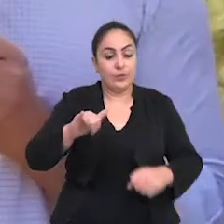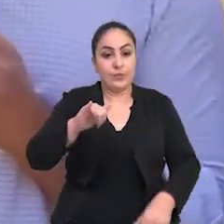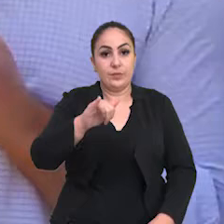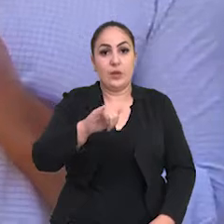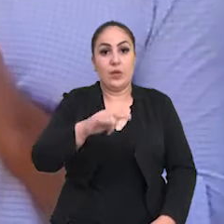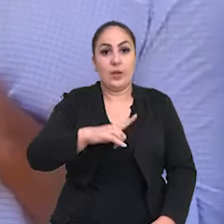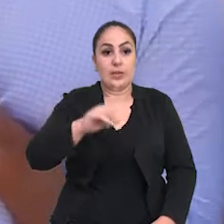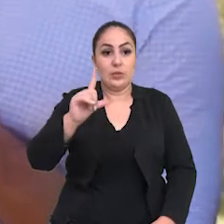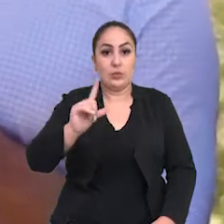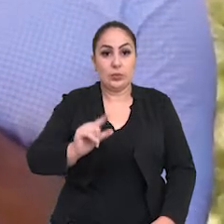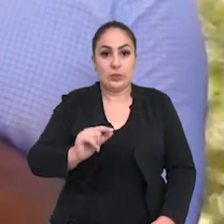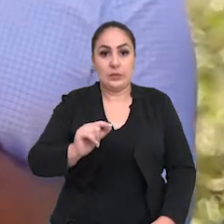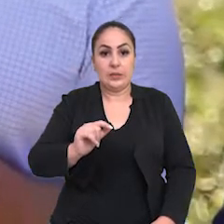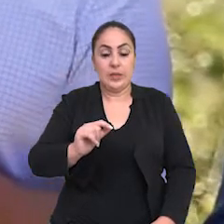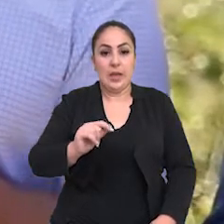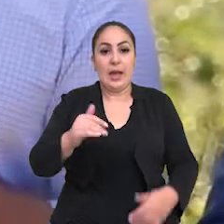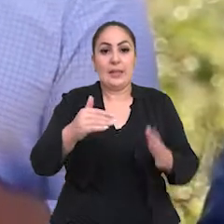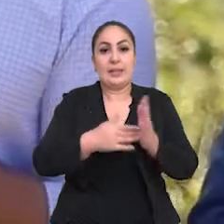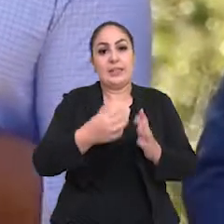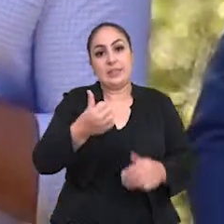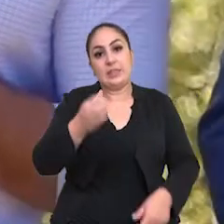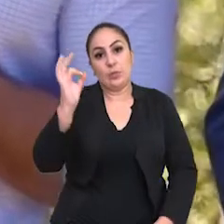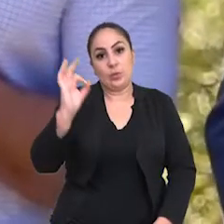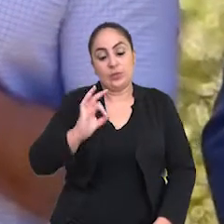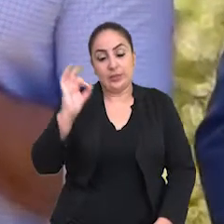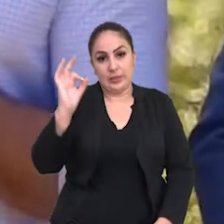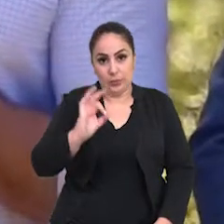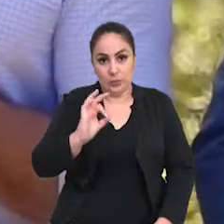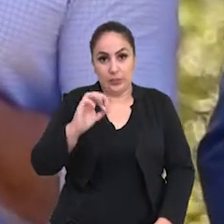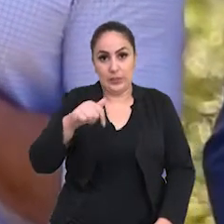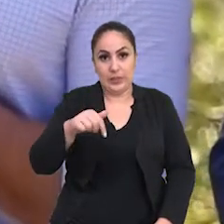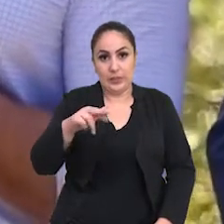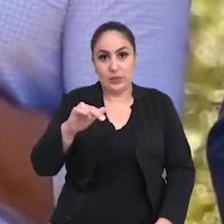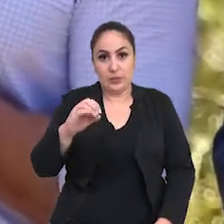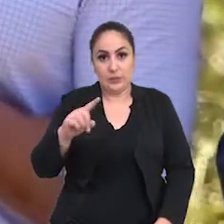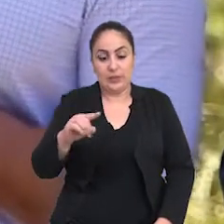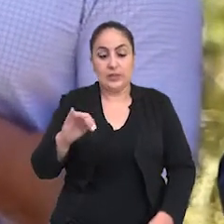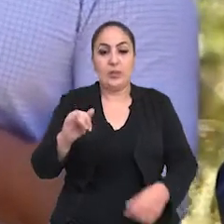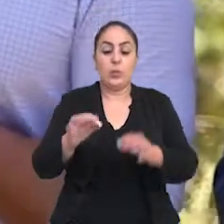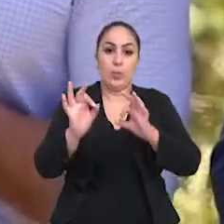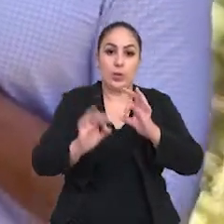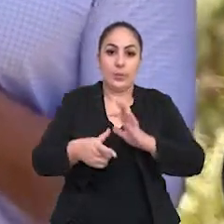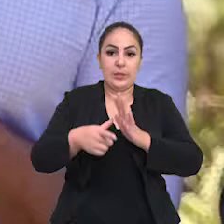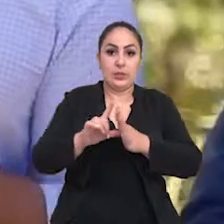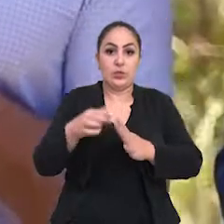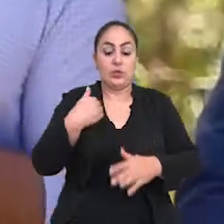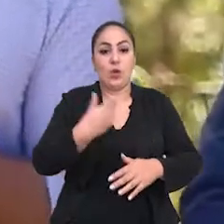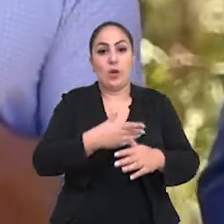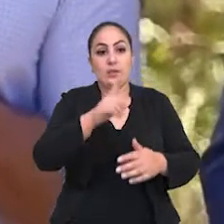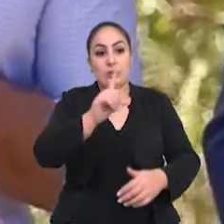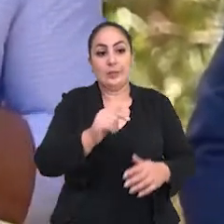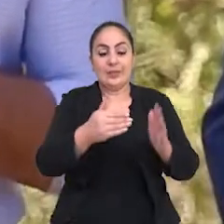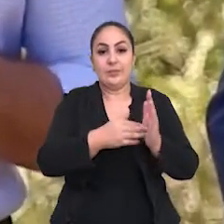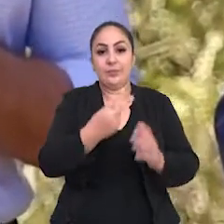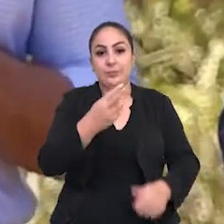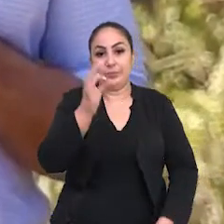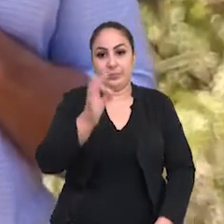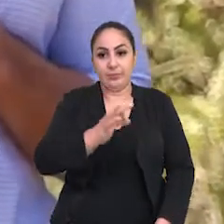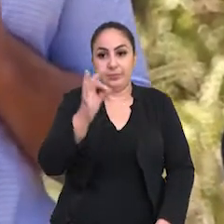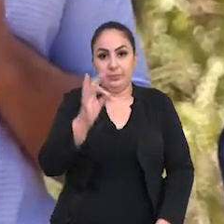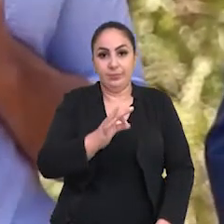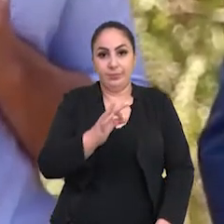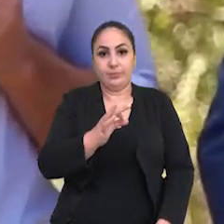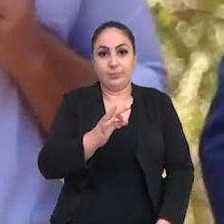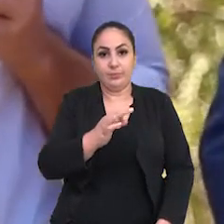podiam reduzir o querosene da aviação até 6% no programa anterior. Nós reduzimos para até